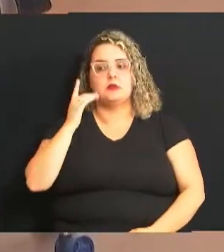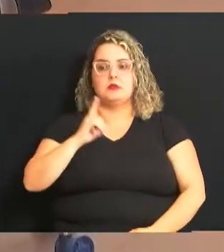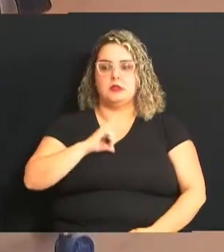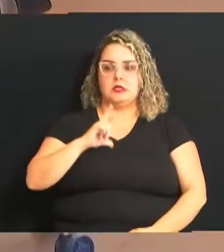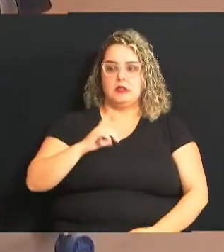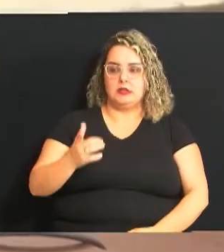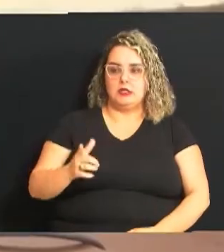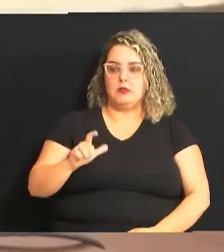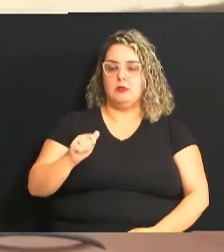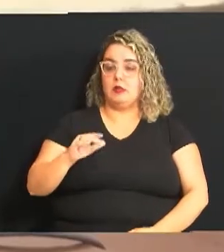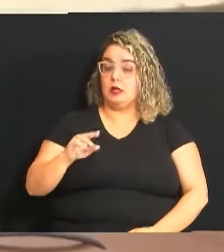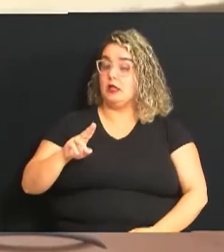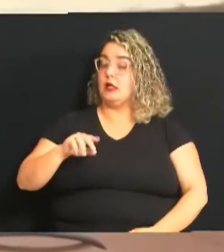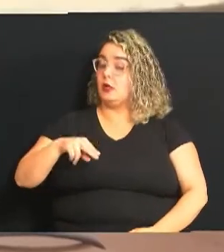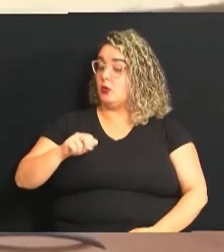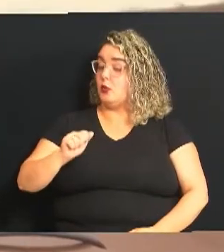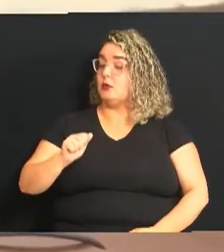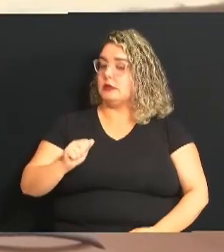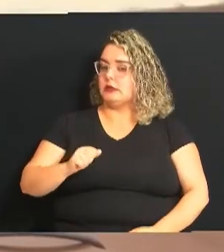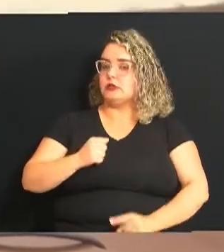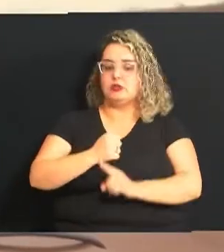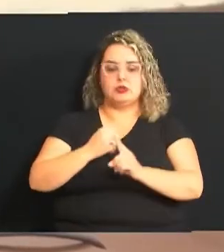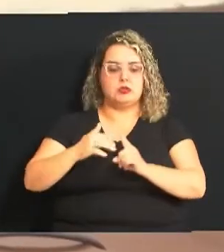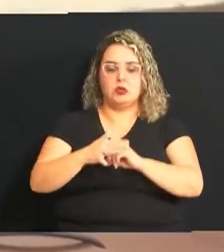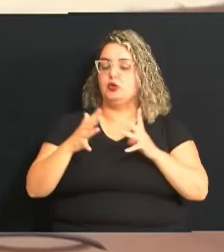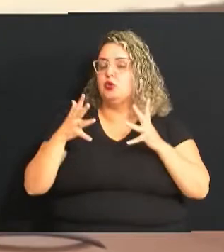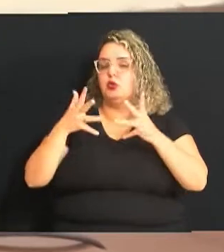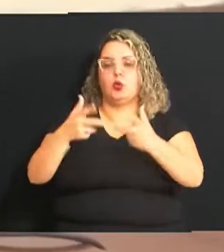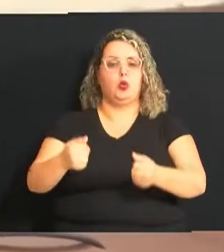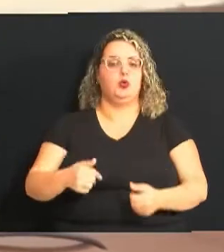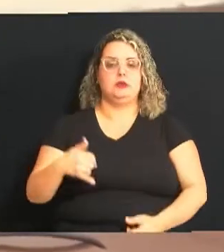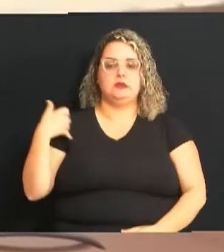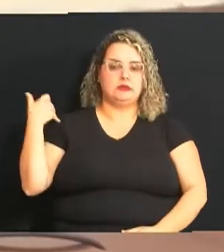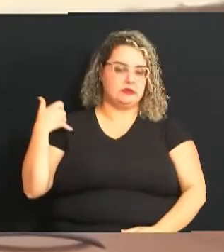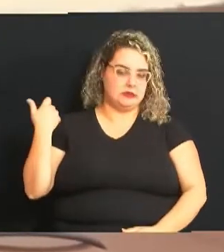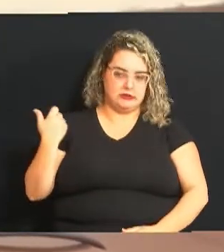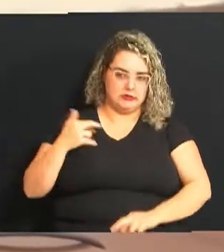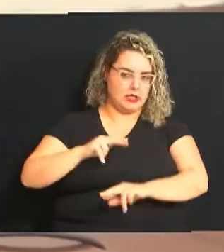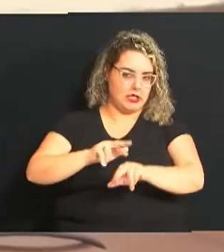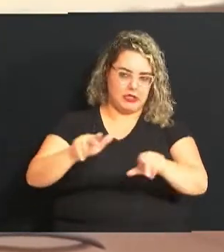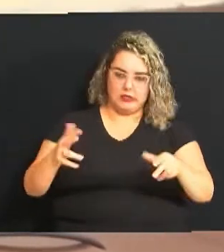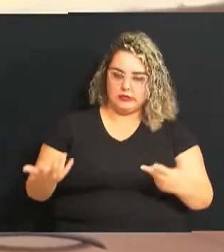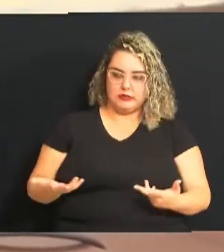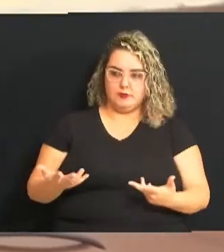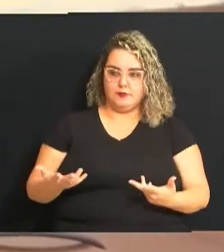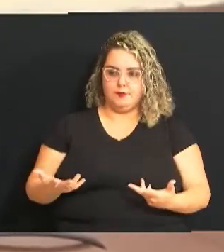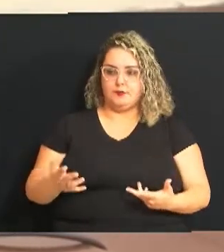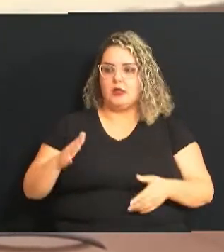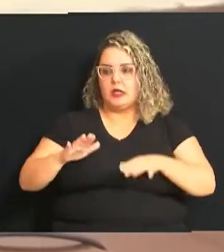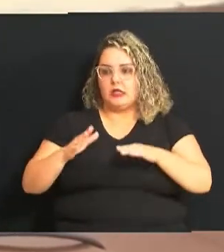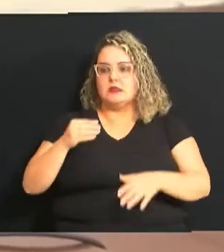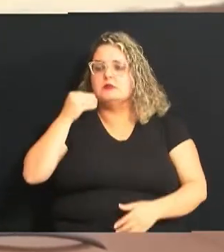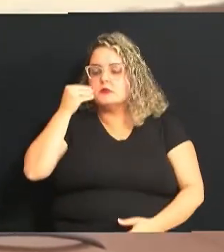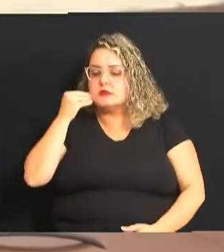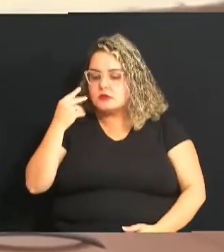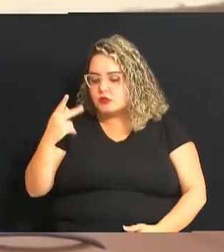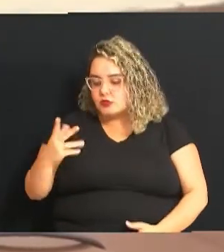lacuna social muito grande em todas as faixas etárias, isso acaba, de certa forma, até pela sua